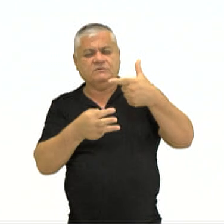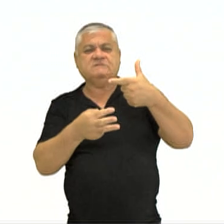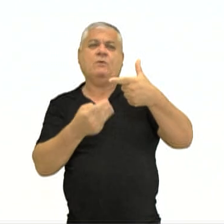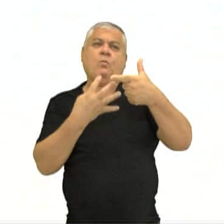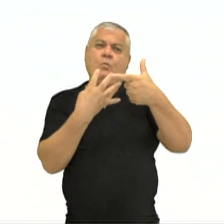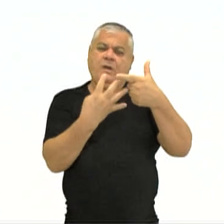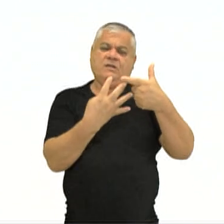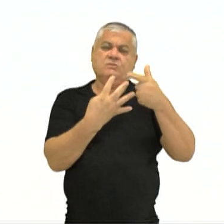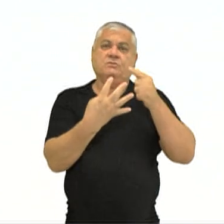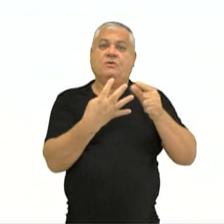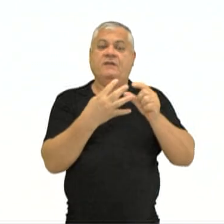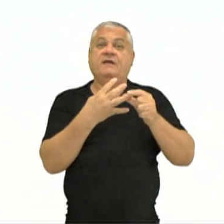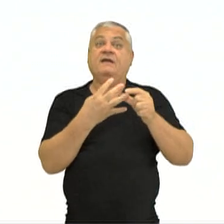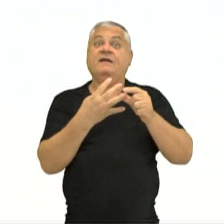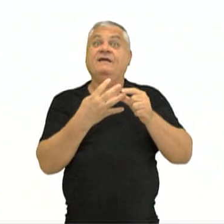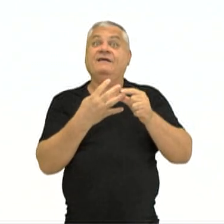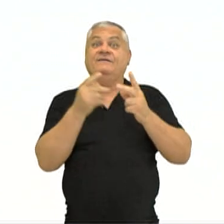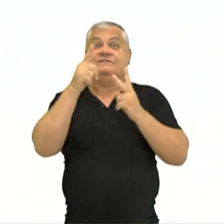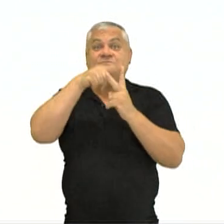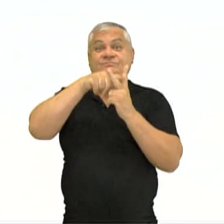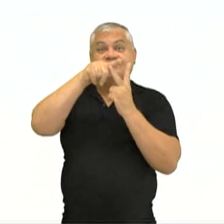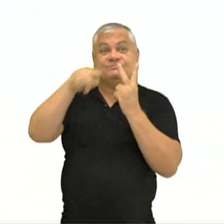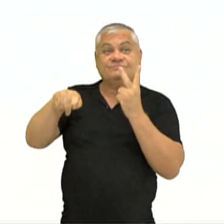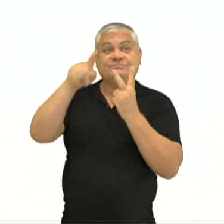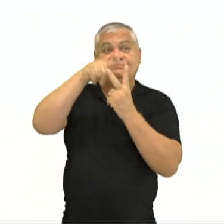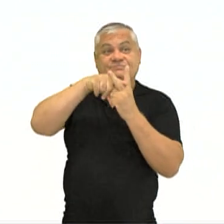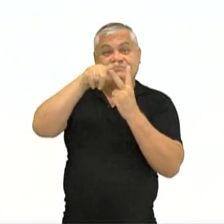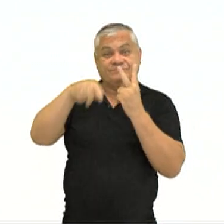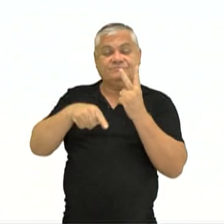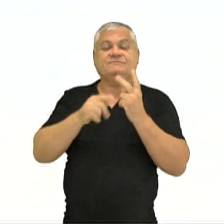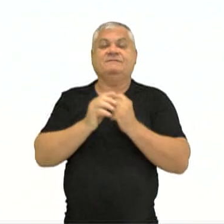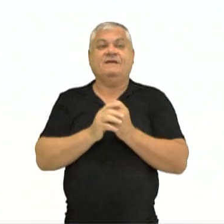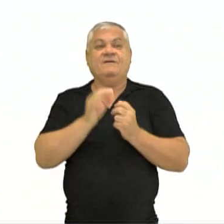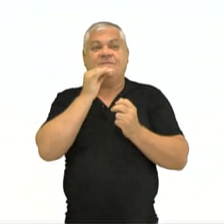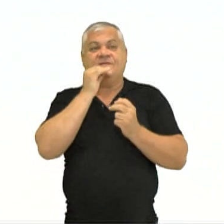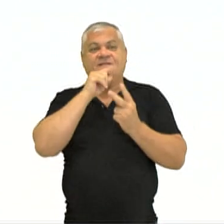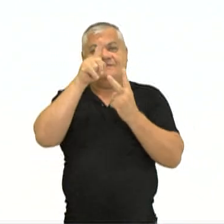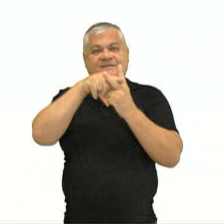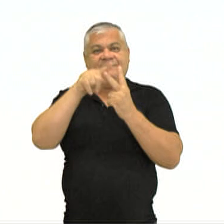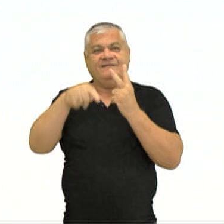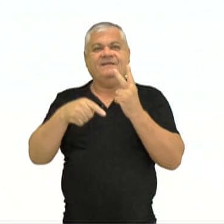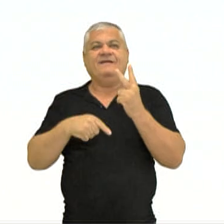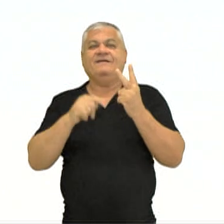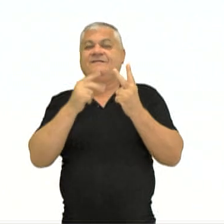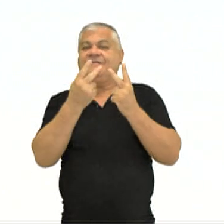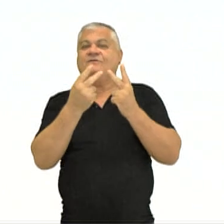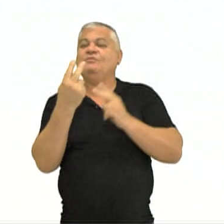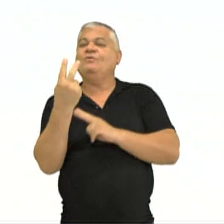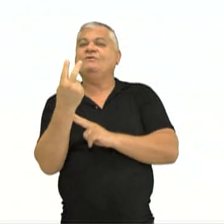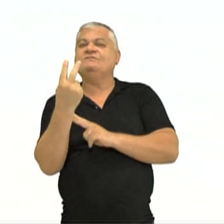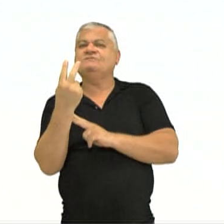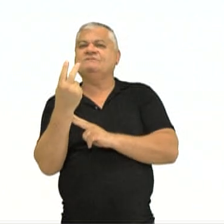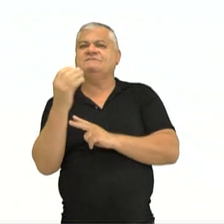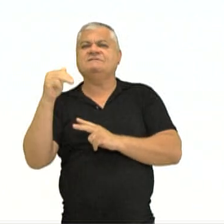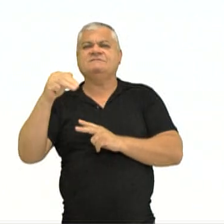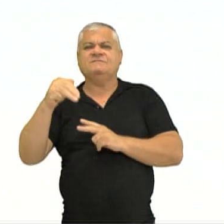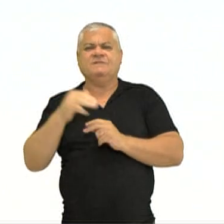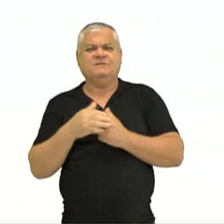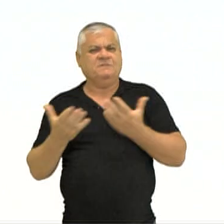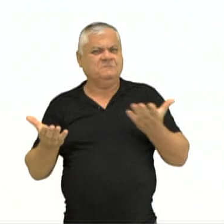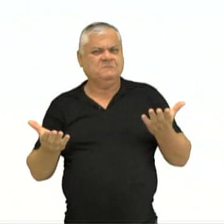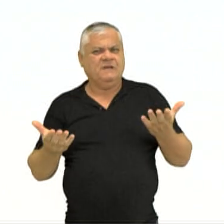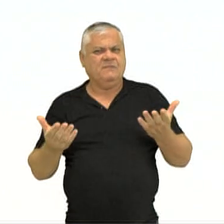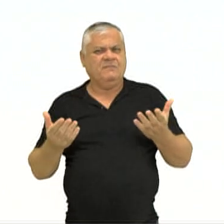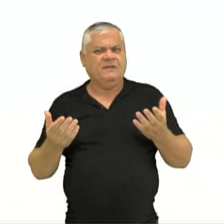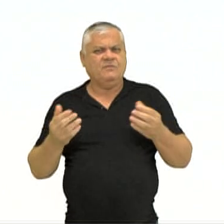valor de r, tiro a raiz quadrada de ambos os membros. Portanto, achamos que o raio vale 2. Mas, professor, eu não estava querendo saber